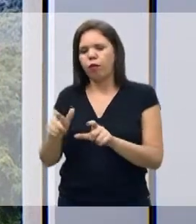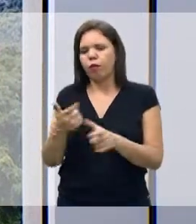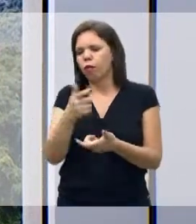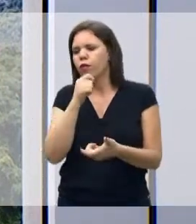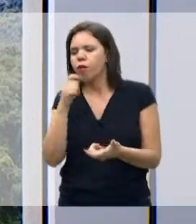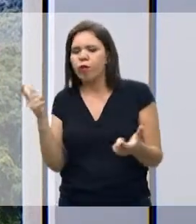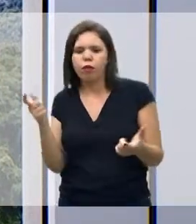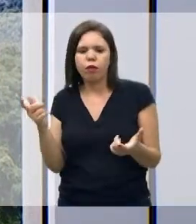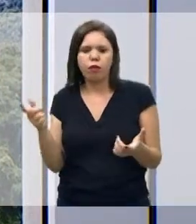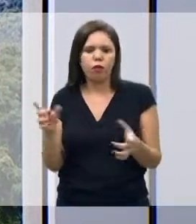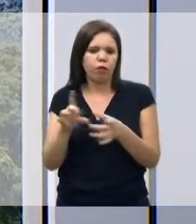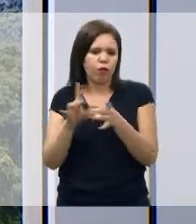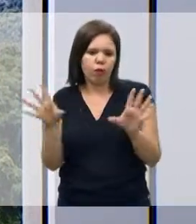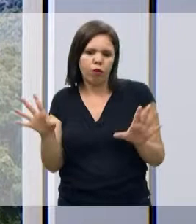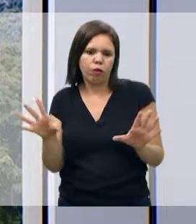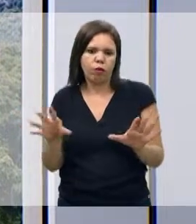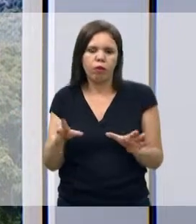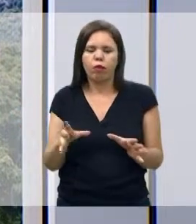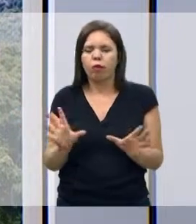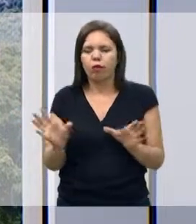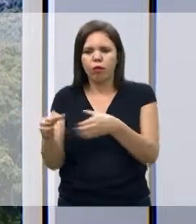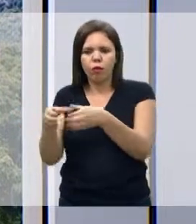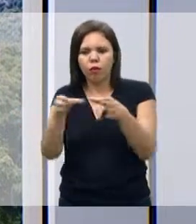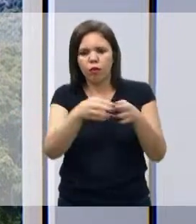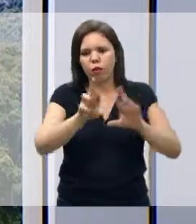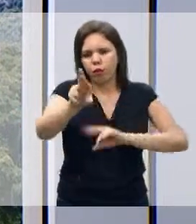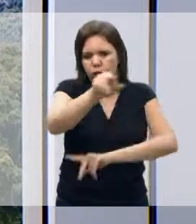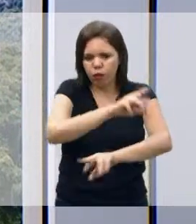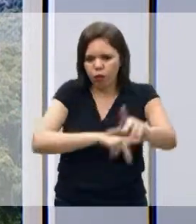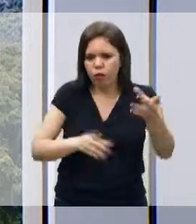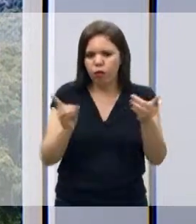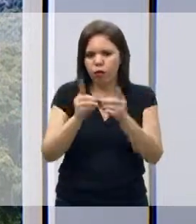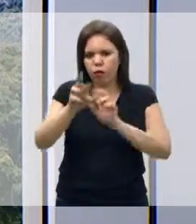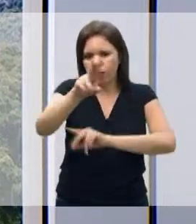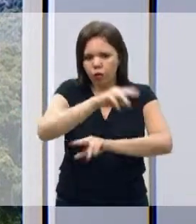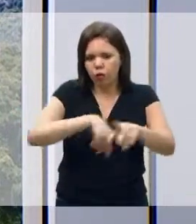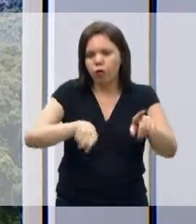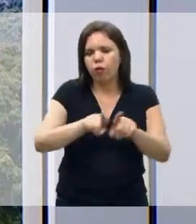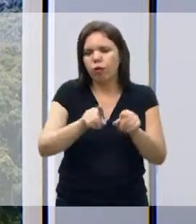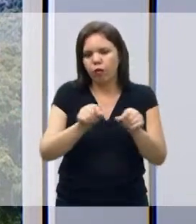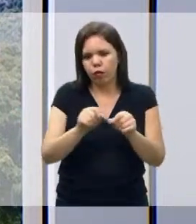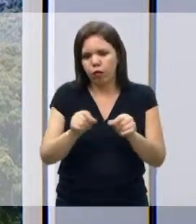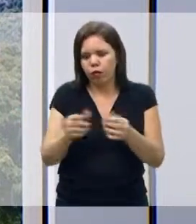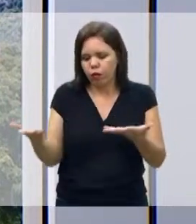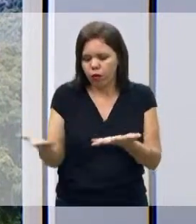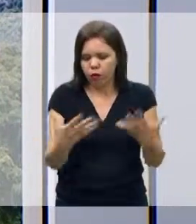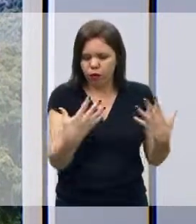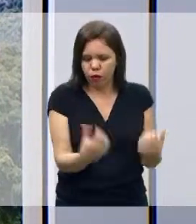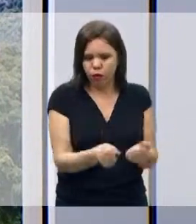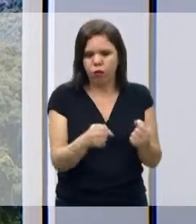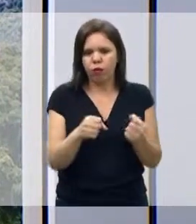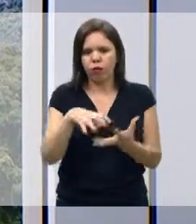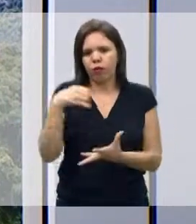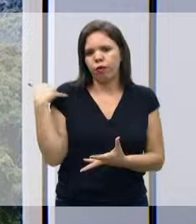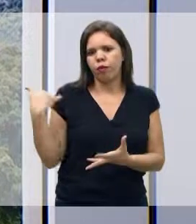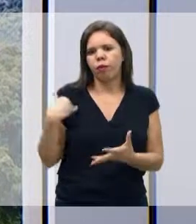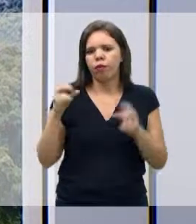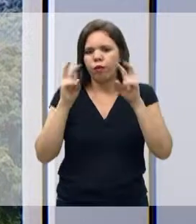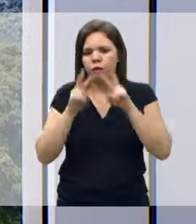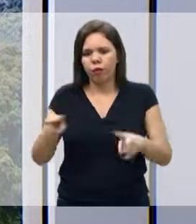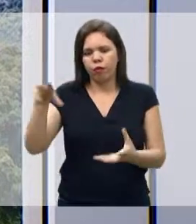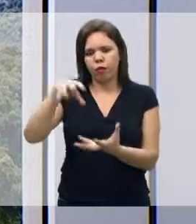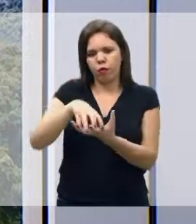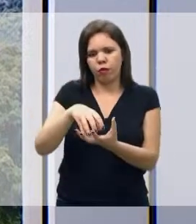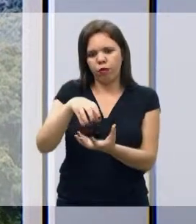são idosos dependentes, que necessitam de outros serviços para esse acolhimento. Então, a gente precisa olhar o